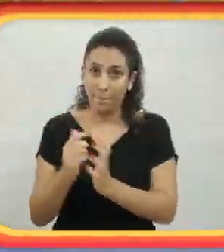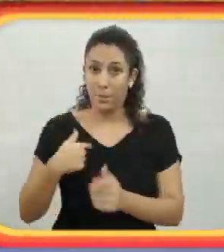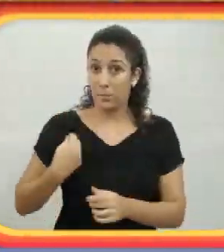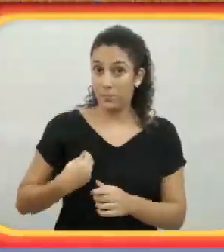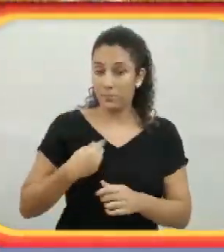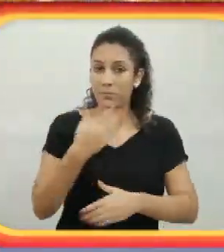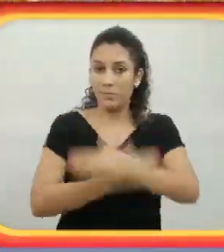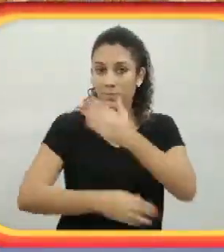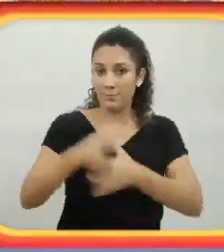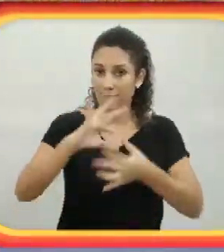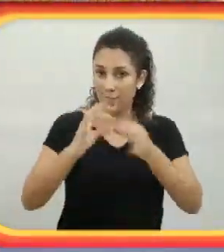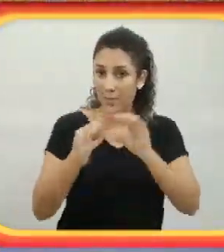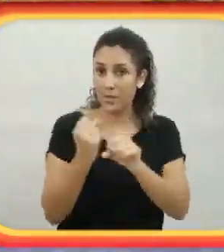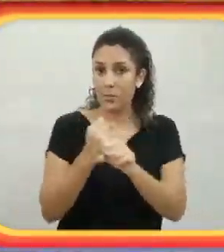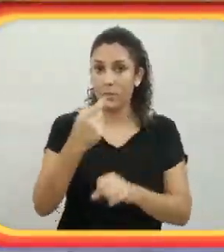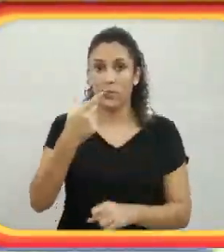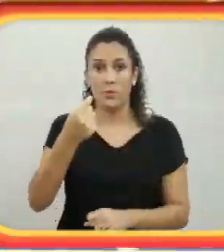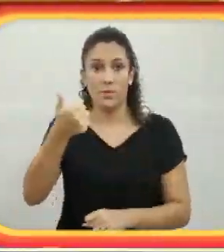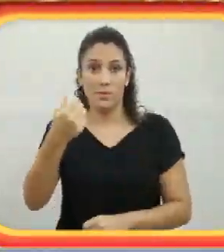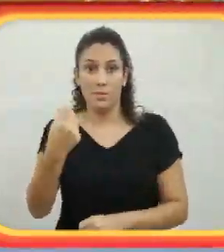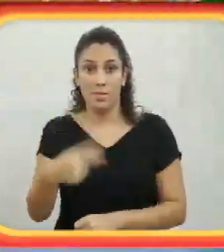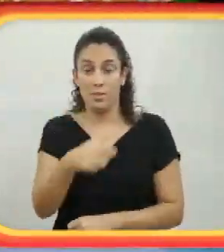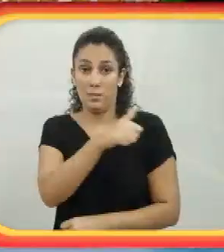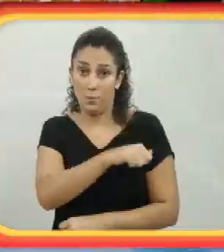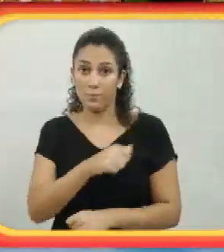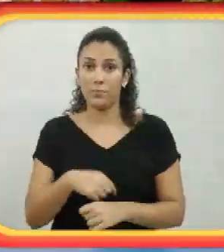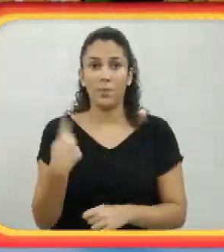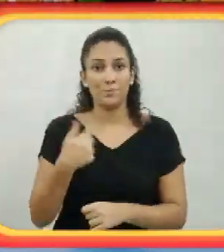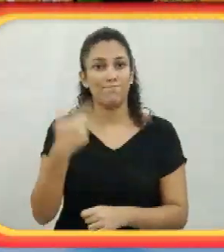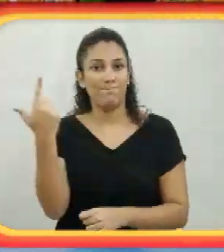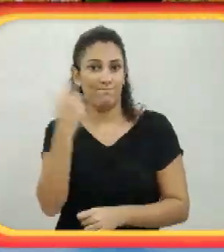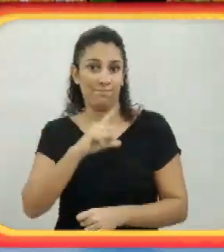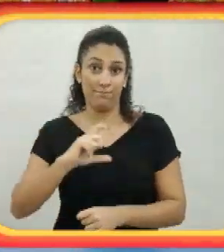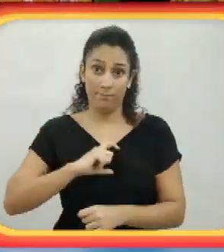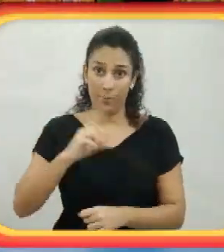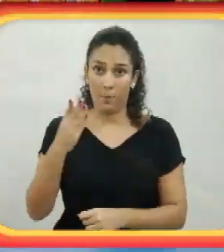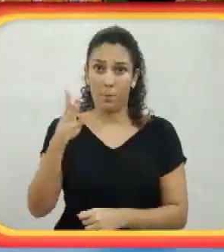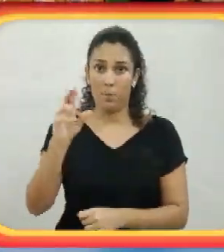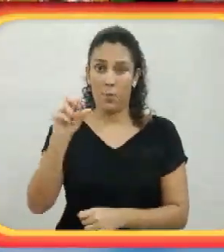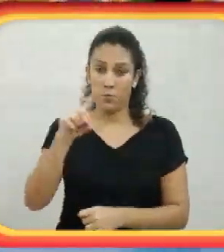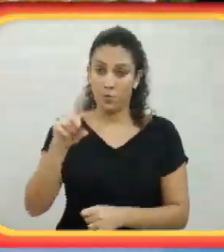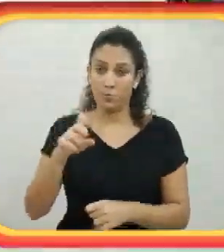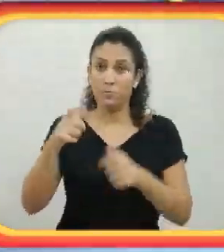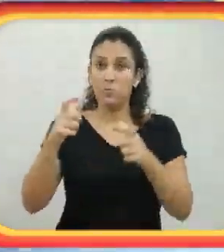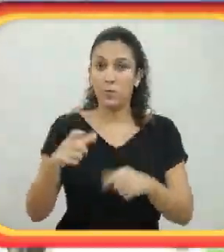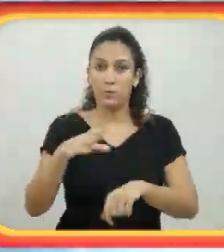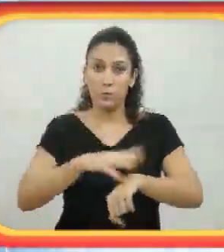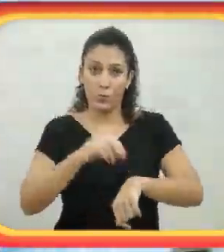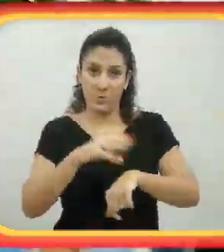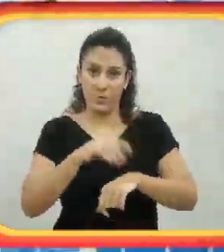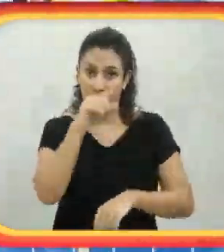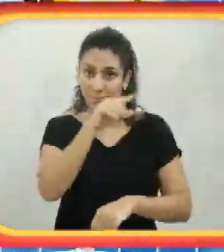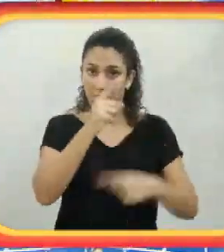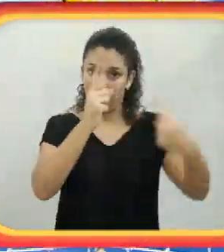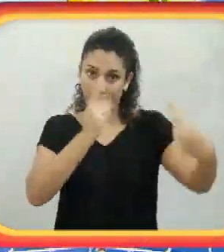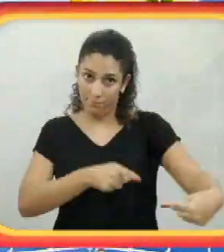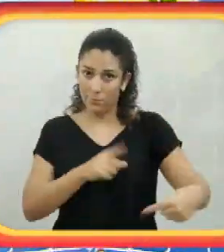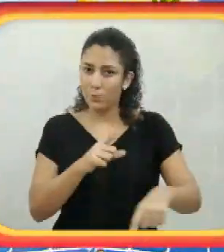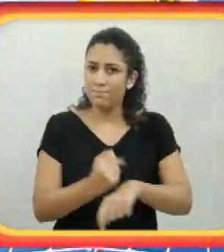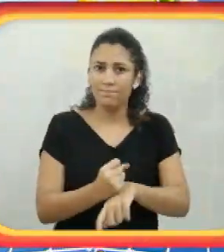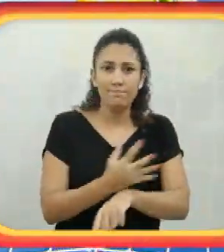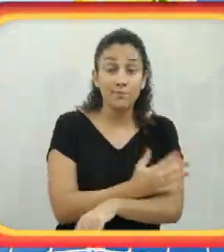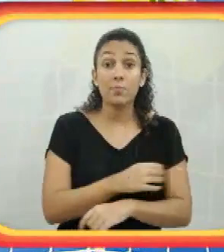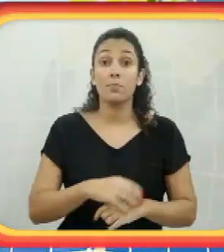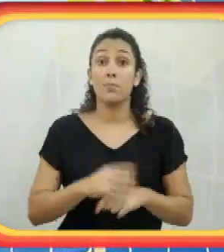conquistou a medalha de bronze contra a Suécia, uma disputa muito emocionante. Esse